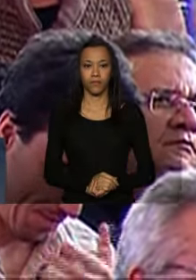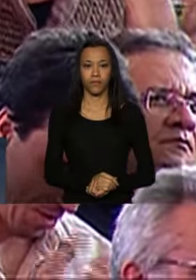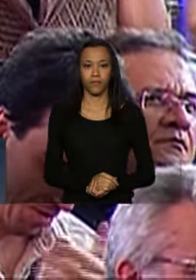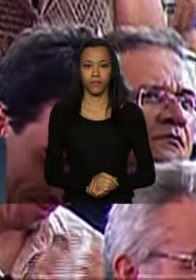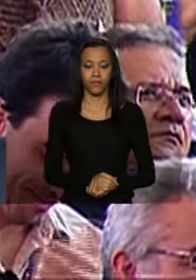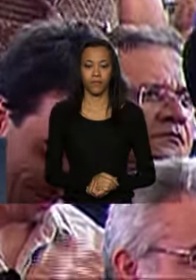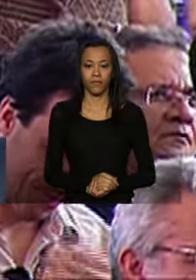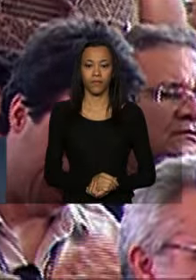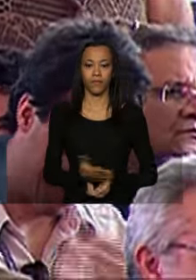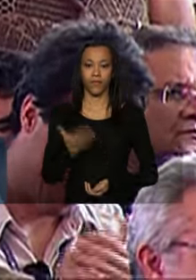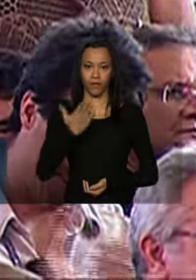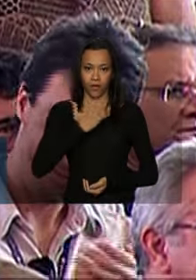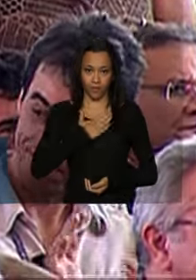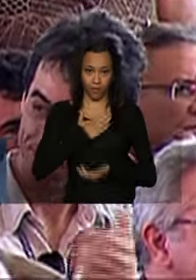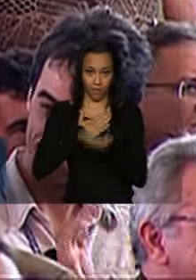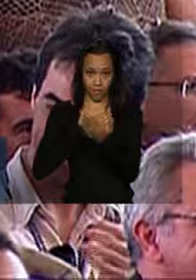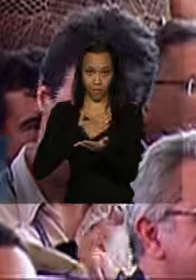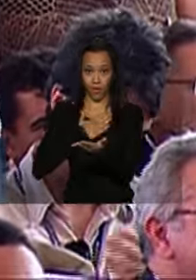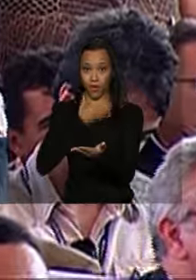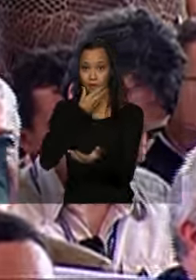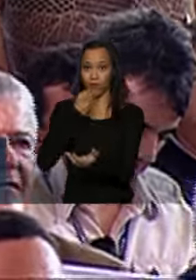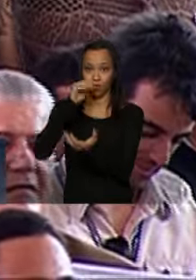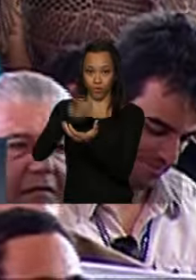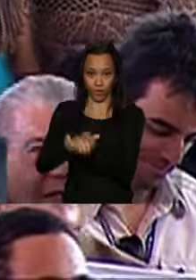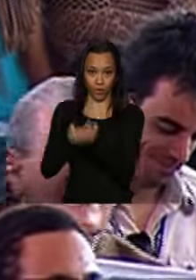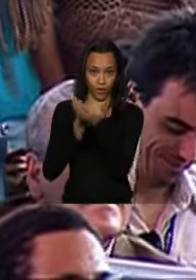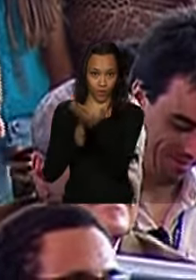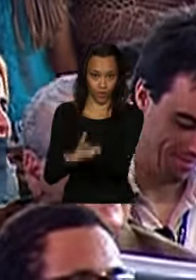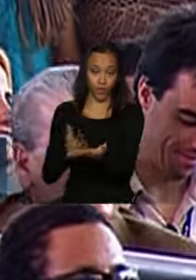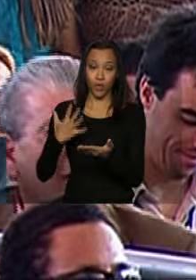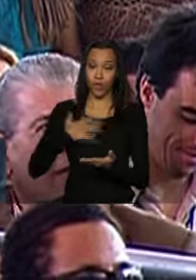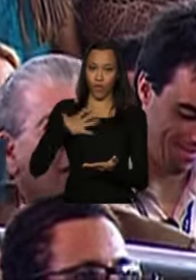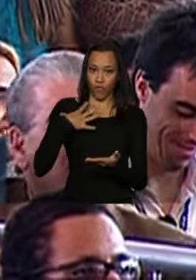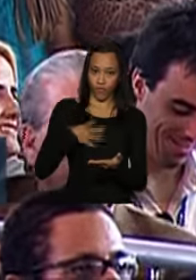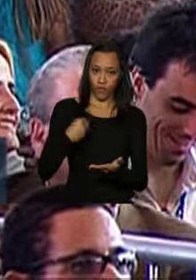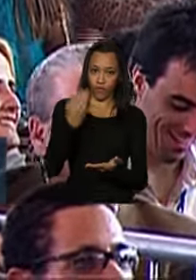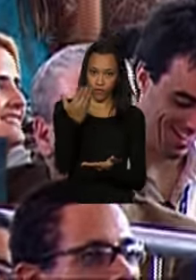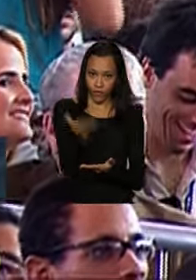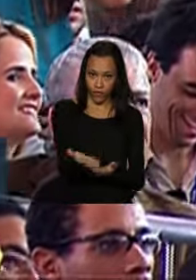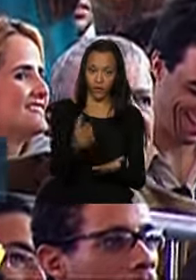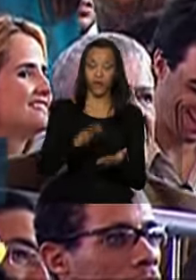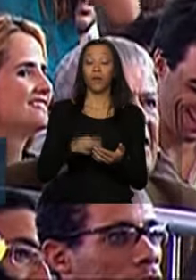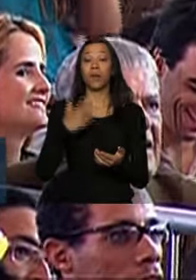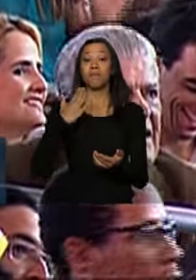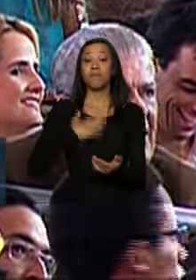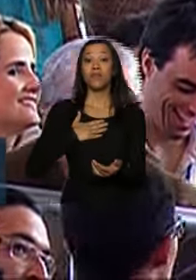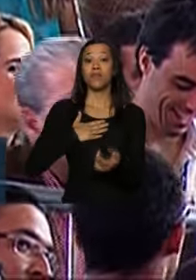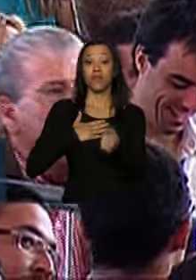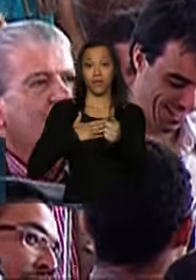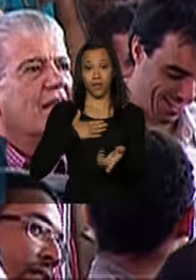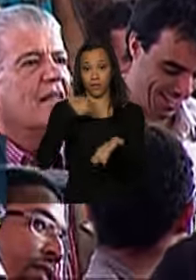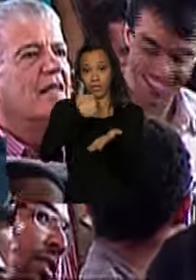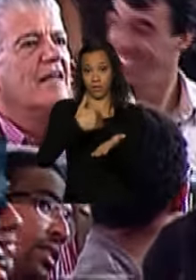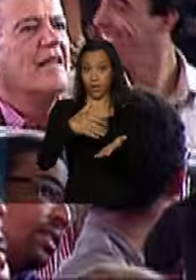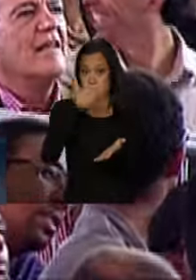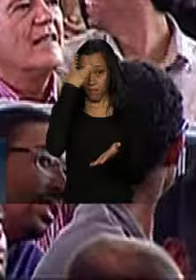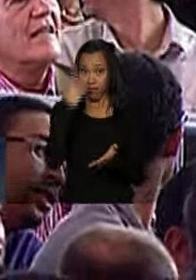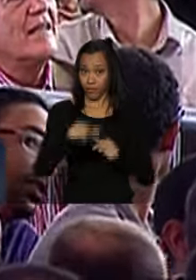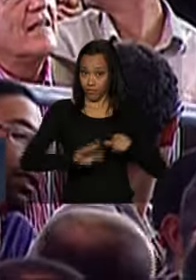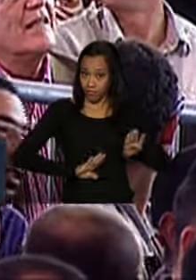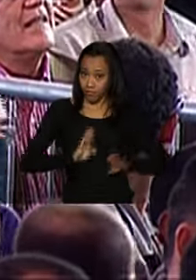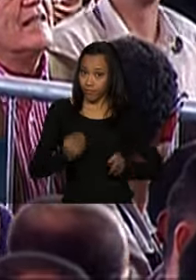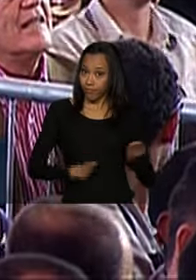Meu administrador, meu marido Ronaldo, meu filho Adrian, minha secretária Vanessa,